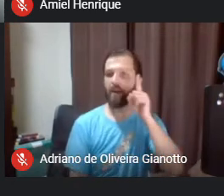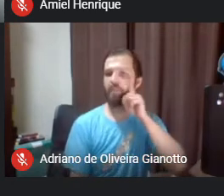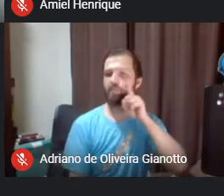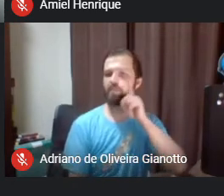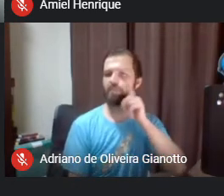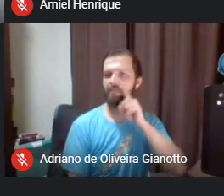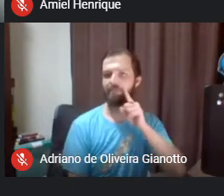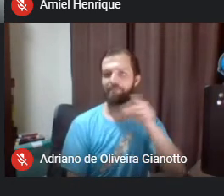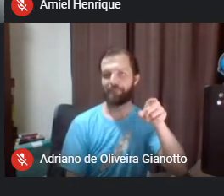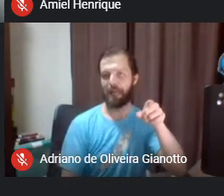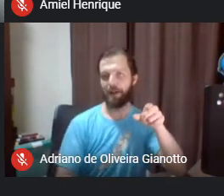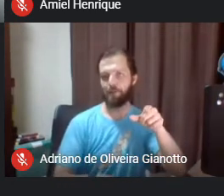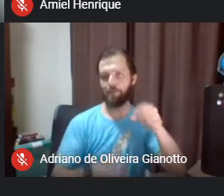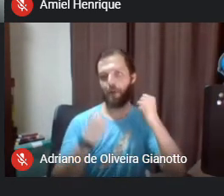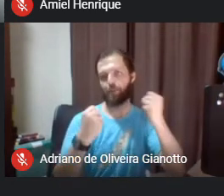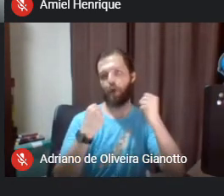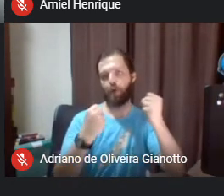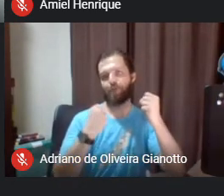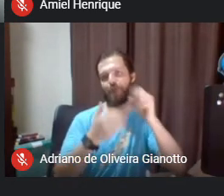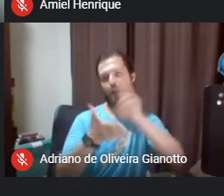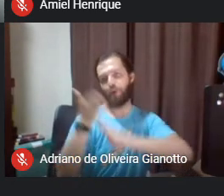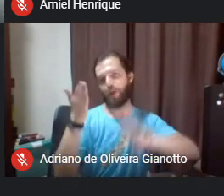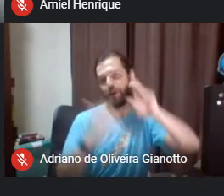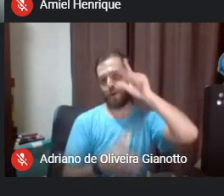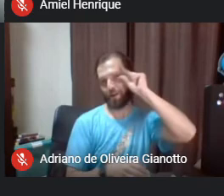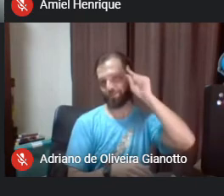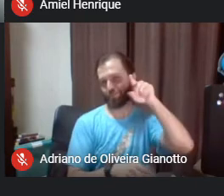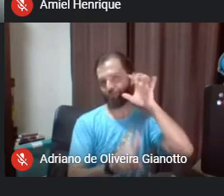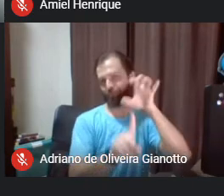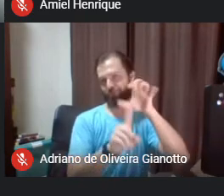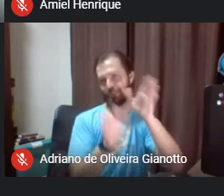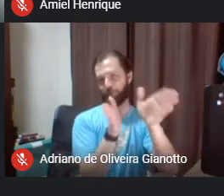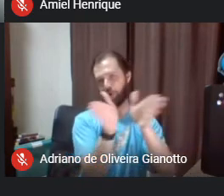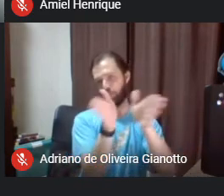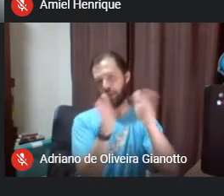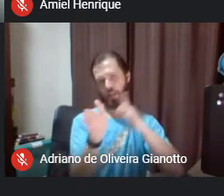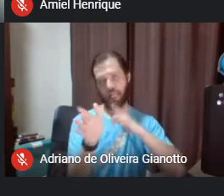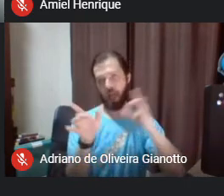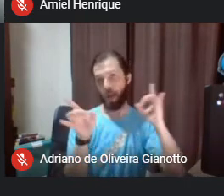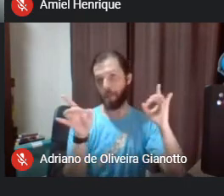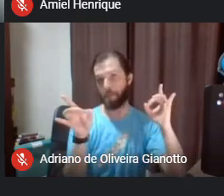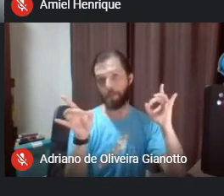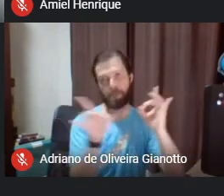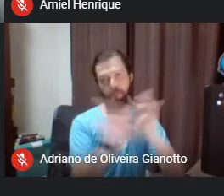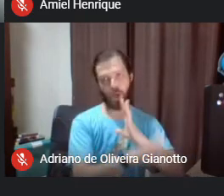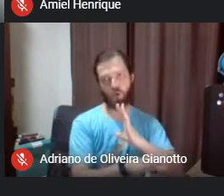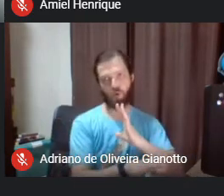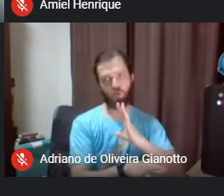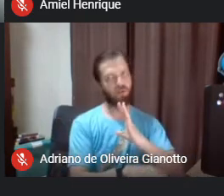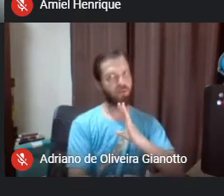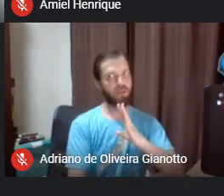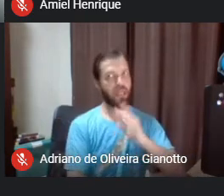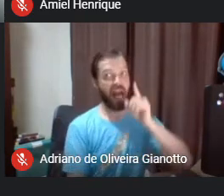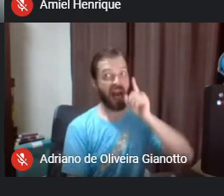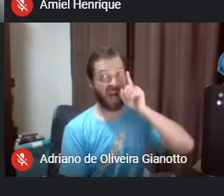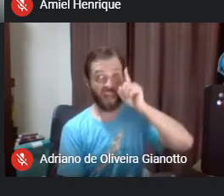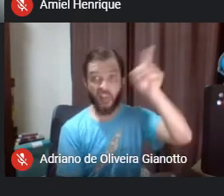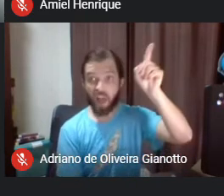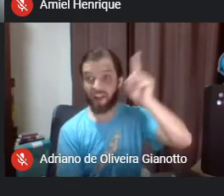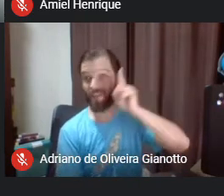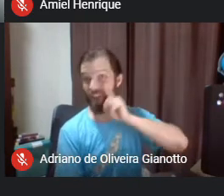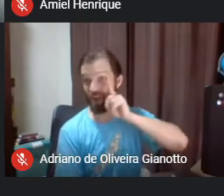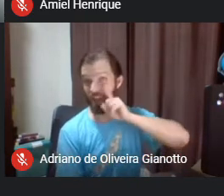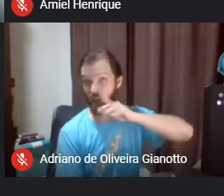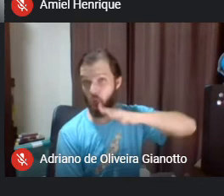Tá. Lá nos Estados Unidos. Estados Unidos hoje em dia, sim, muito forte. A Universidade de Gallaudet, então